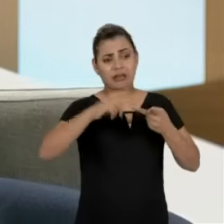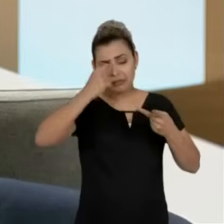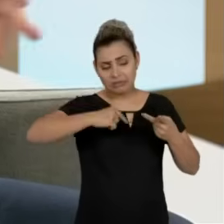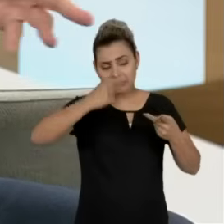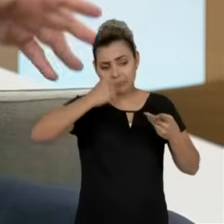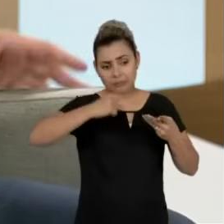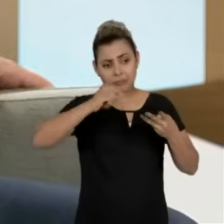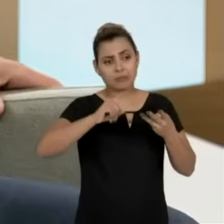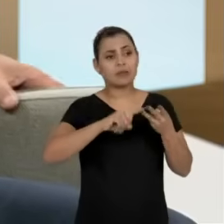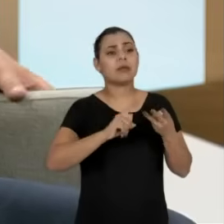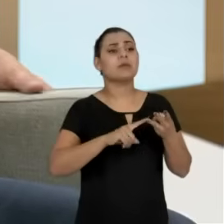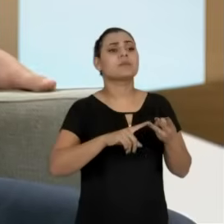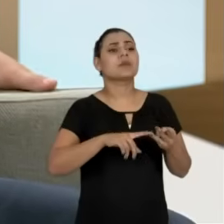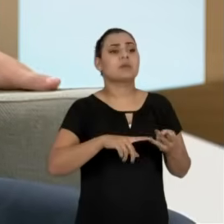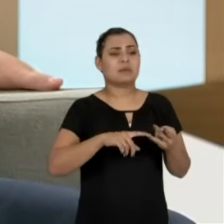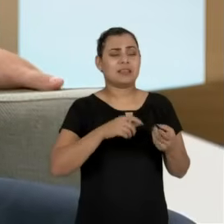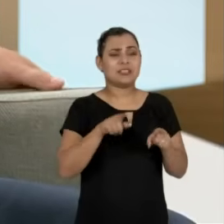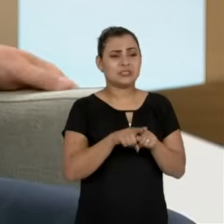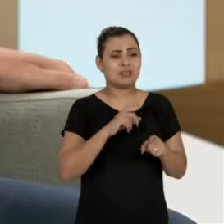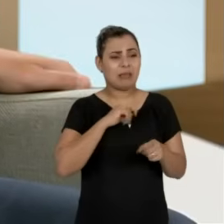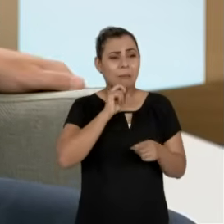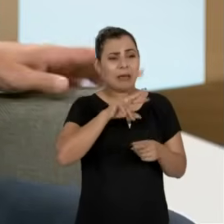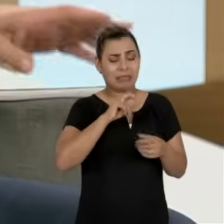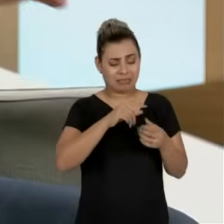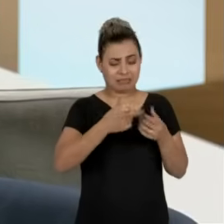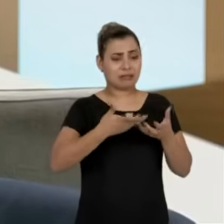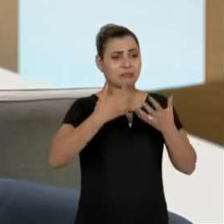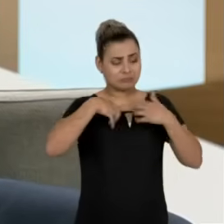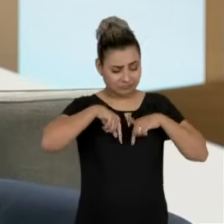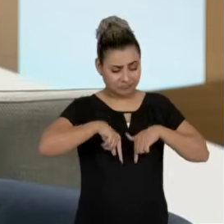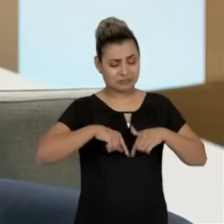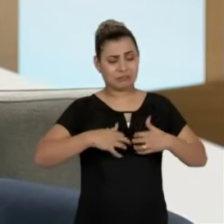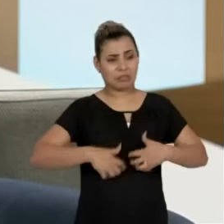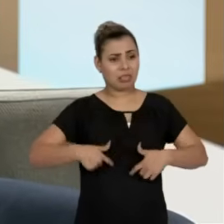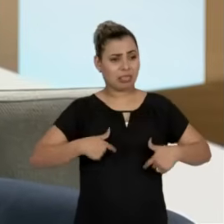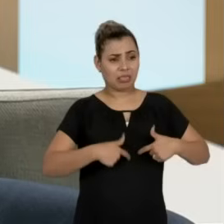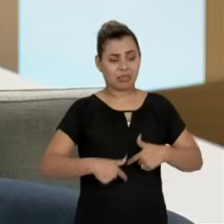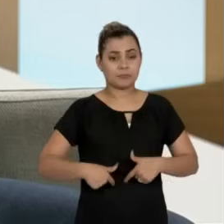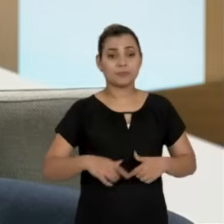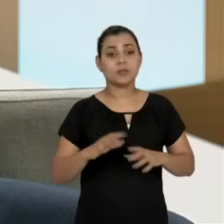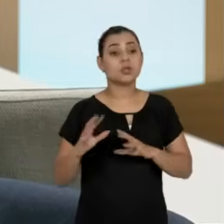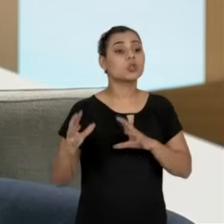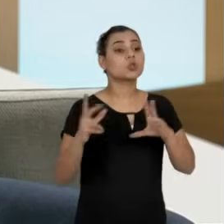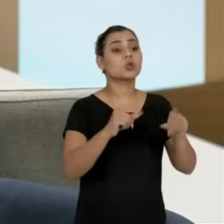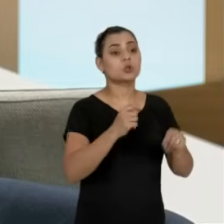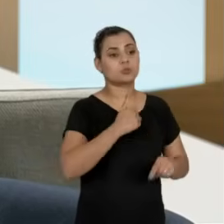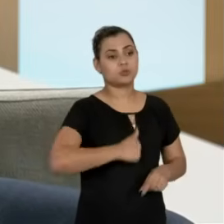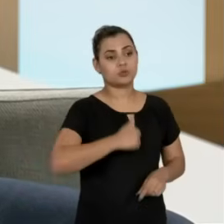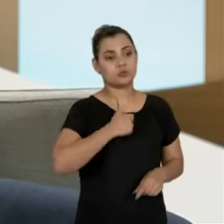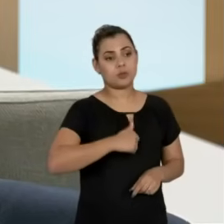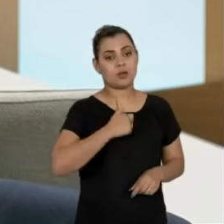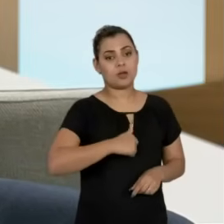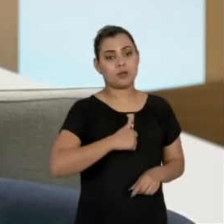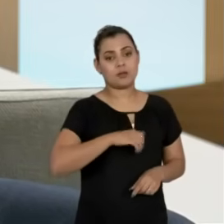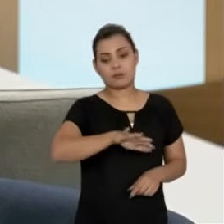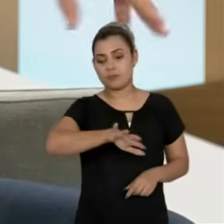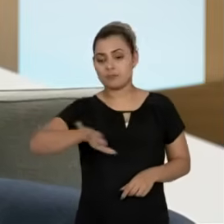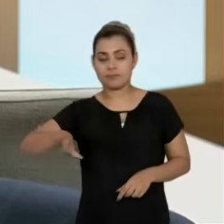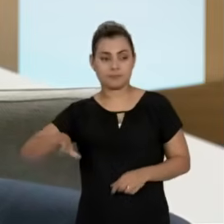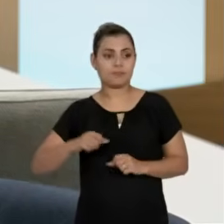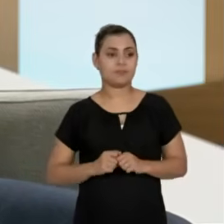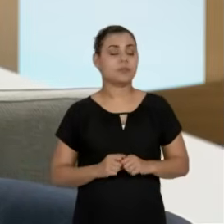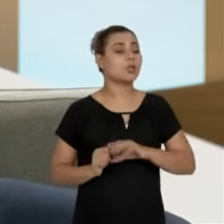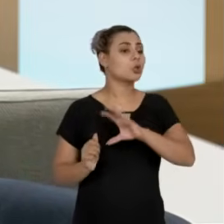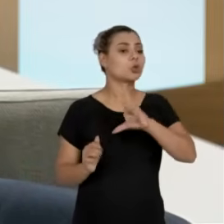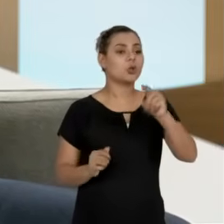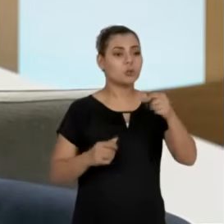doença imunizável. E aí eu pegava e falava assim, todo mundo que está com dor de barriga e anemia, vem para cá.